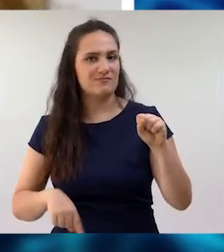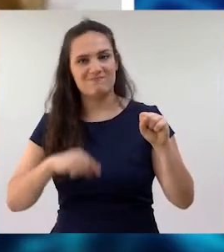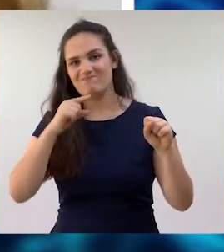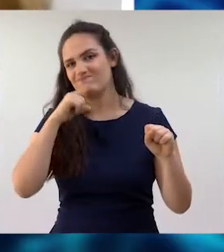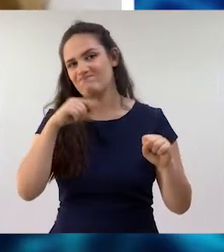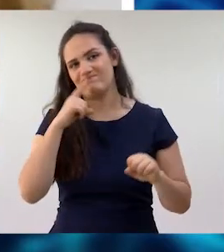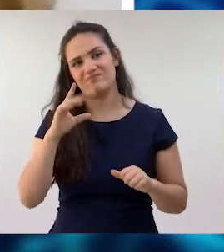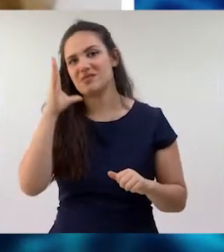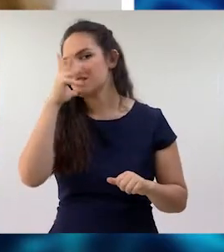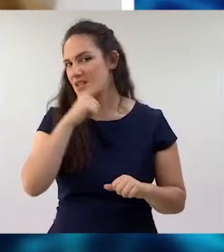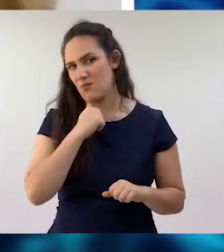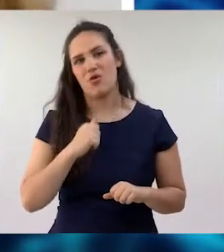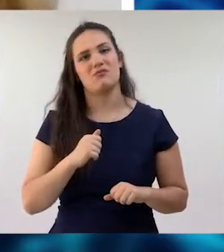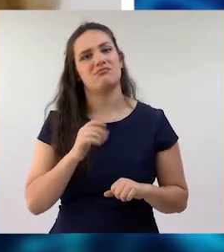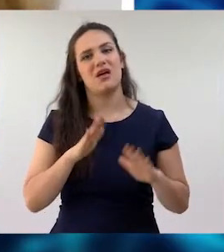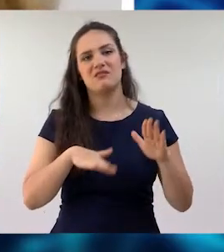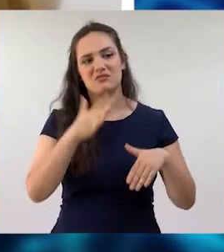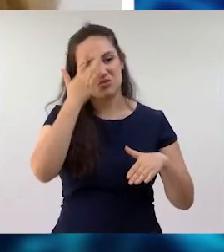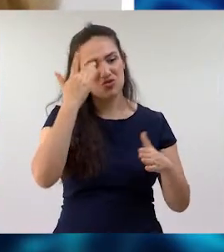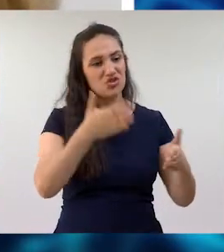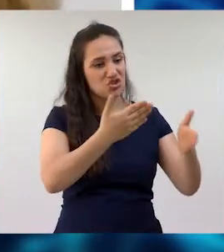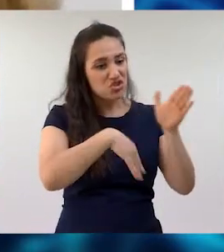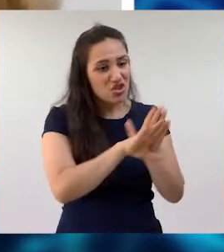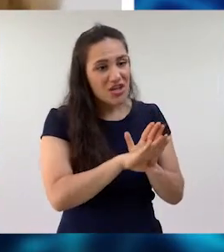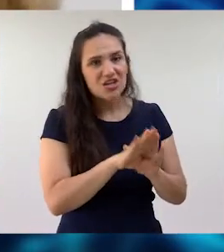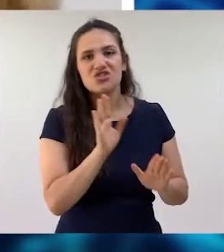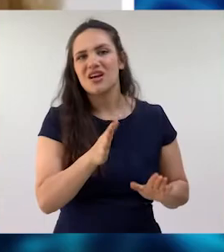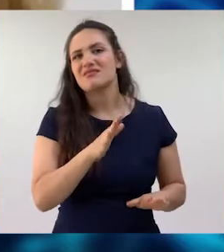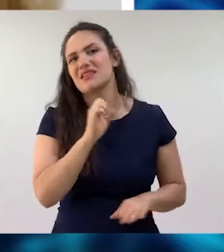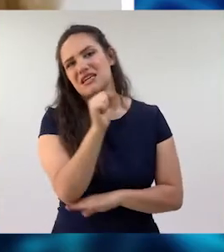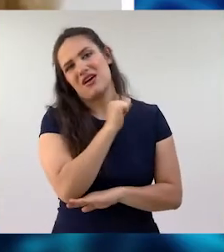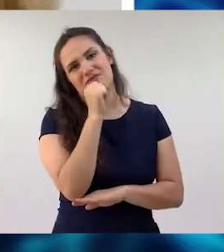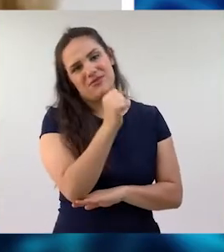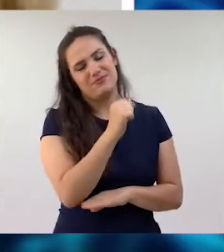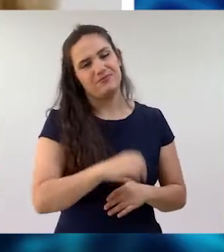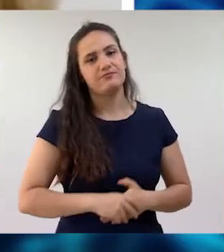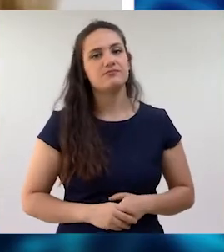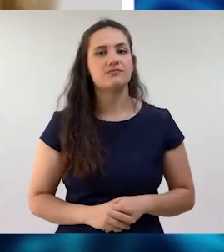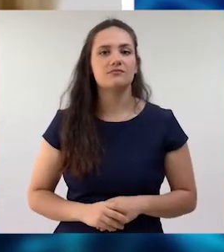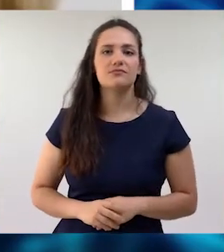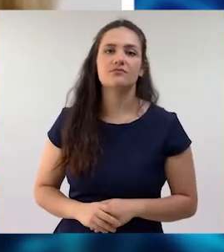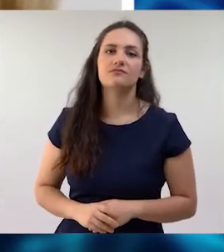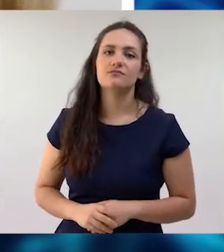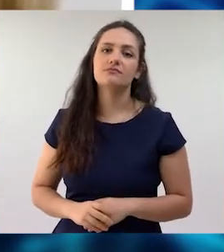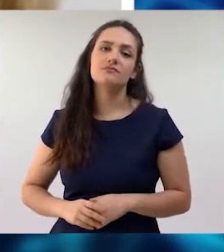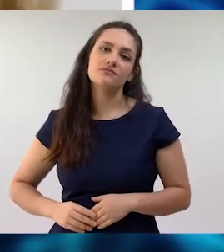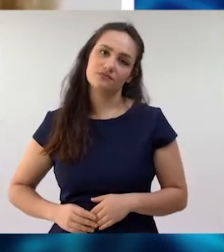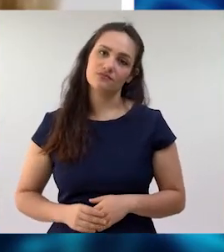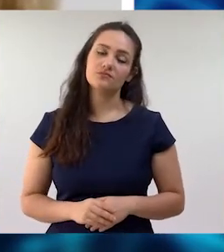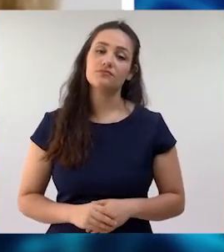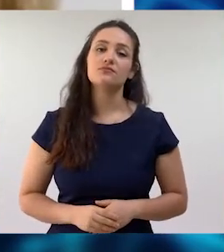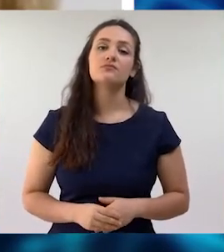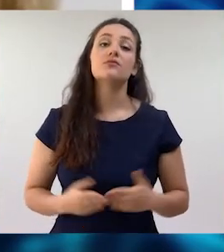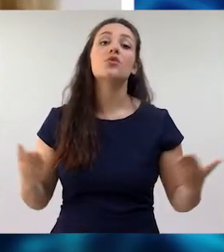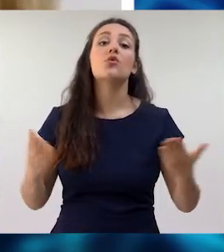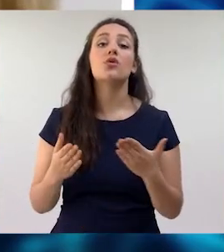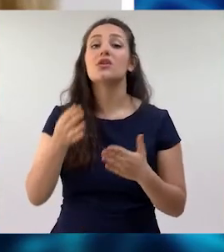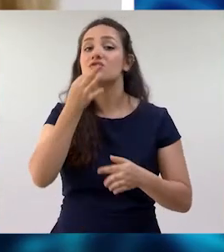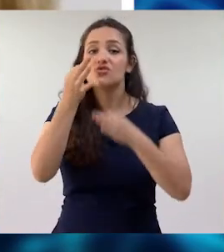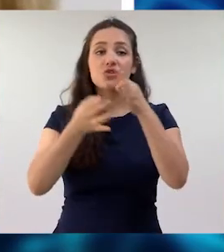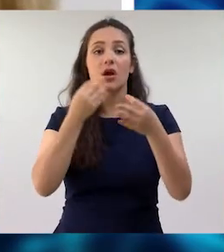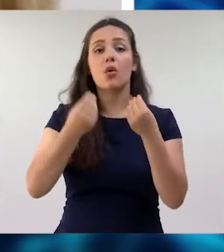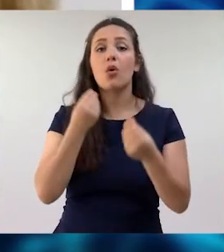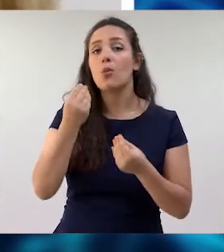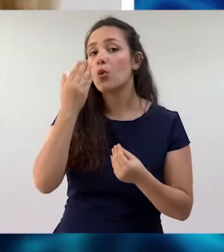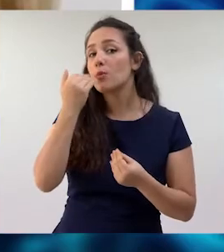no SUS, obviamente que as coisas chegam num estágio muito avançado, infelizmente. Doutora, eu queria que a senhora desse dicas para as pessoas